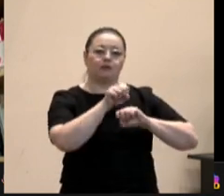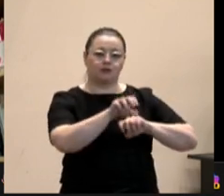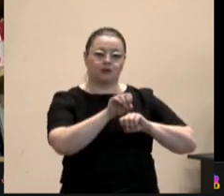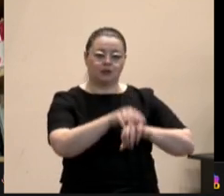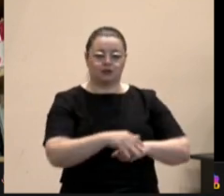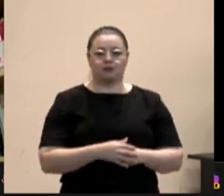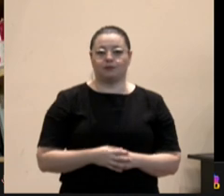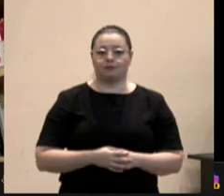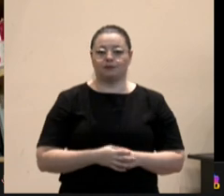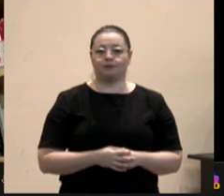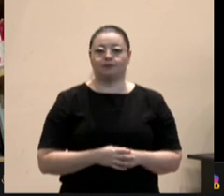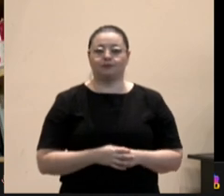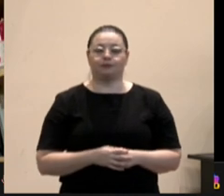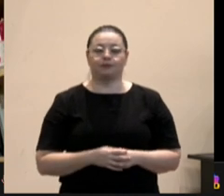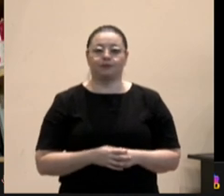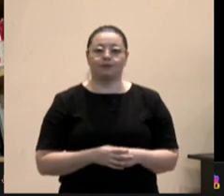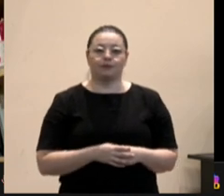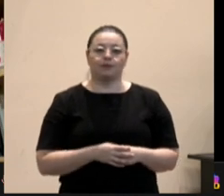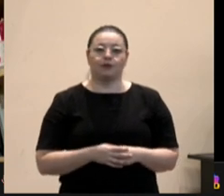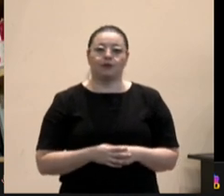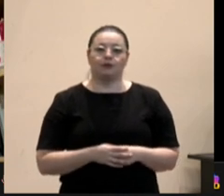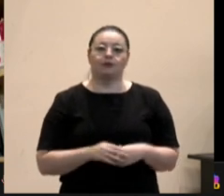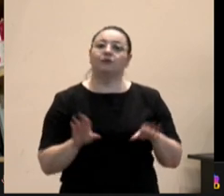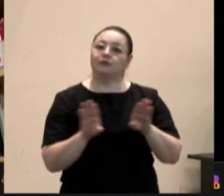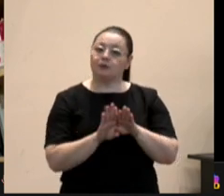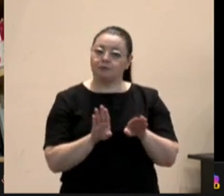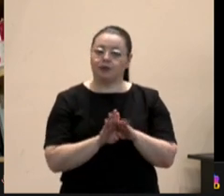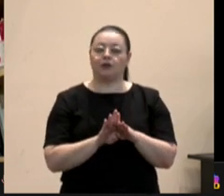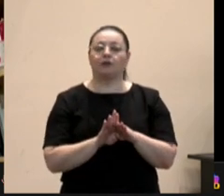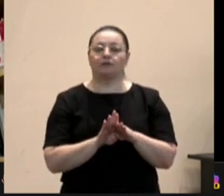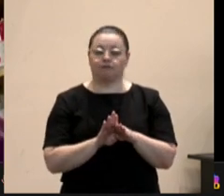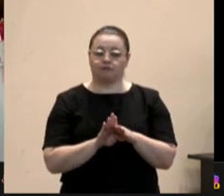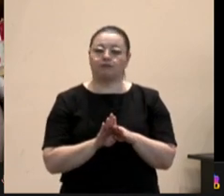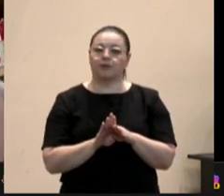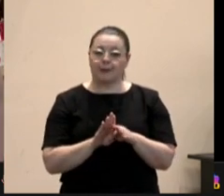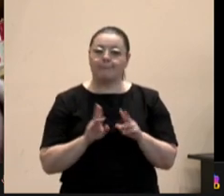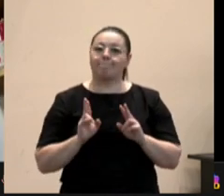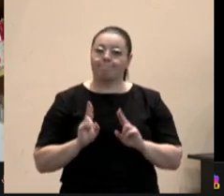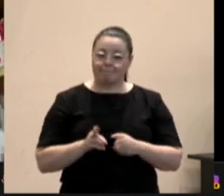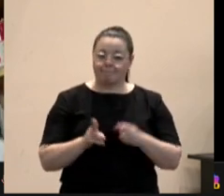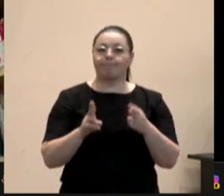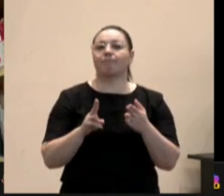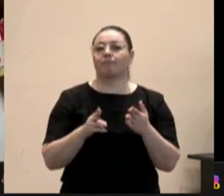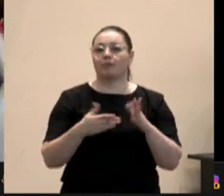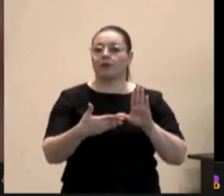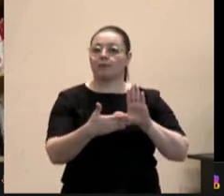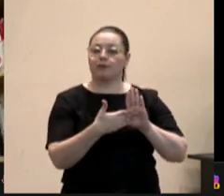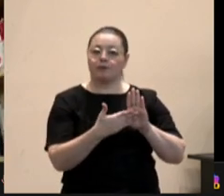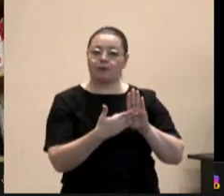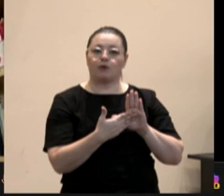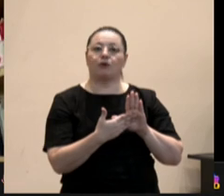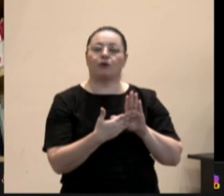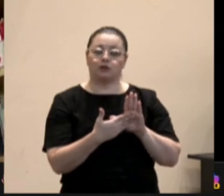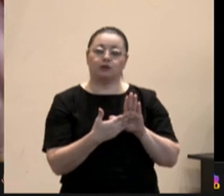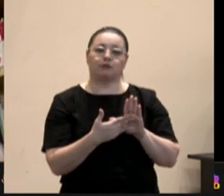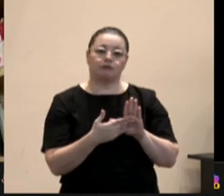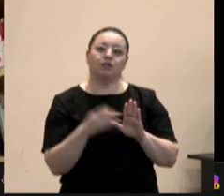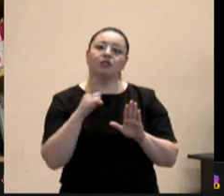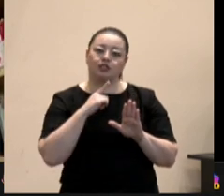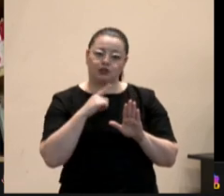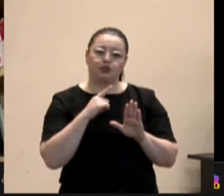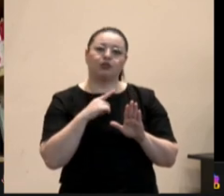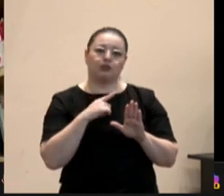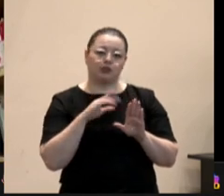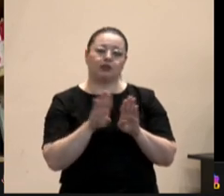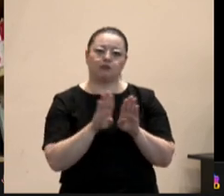e permanece, então, ainda a proposta de... Permanece porque já estava no atual